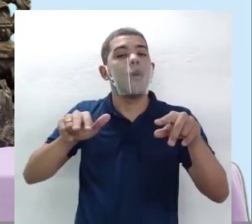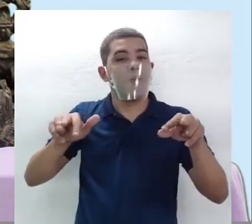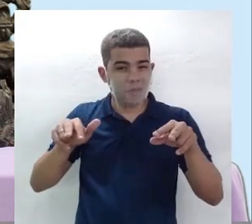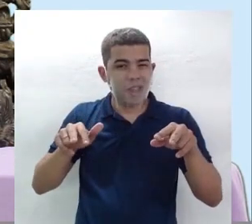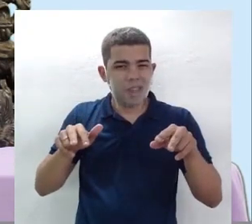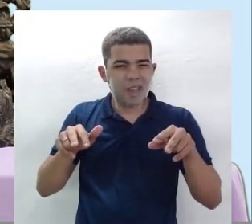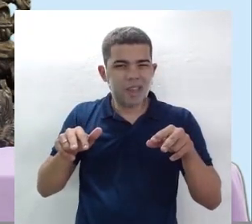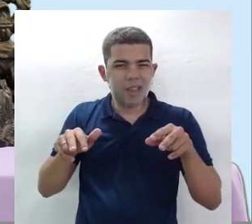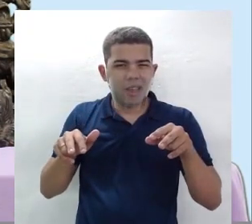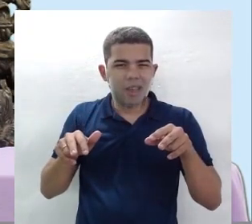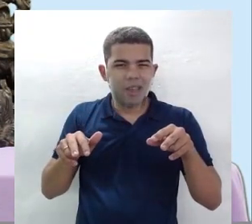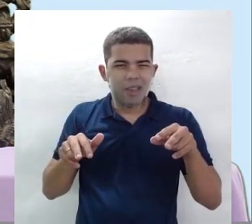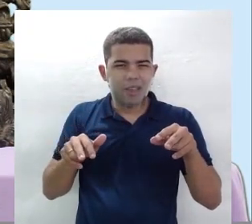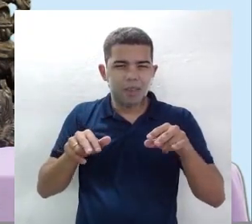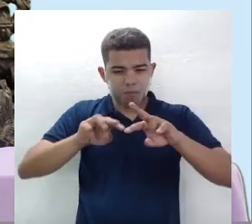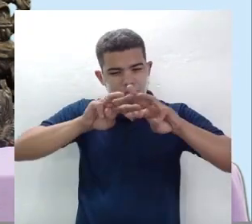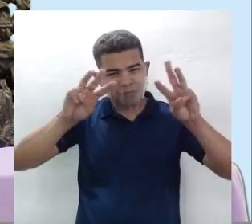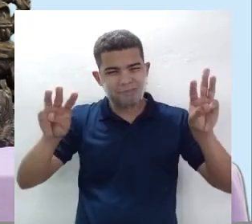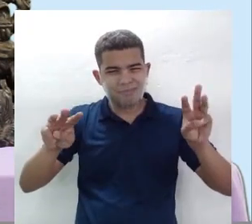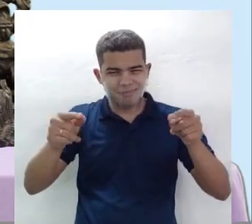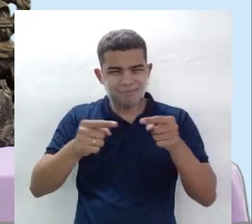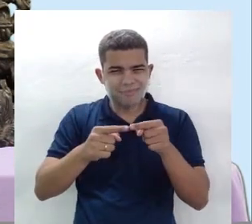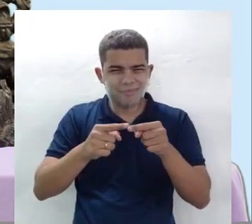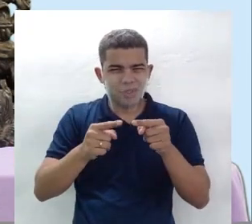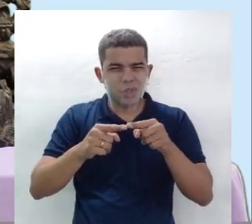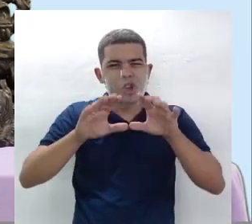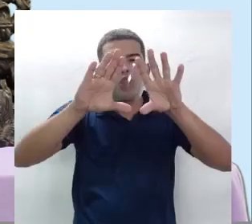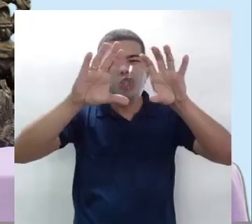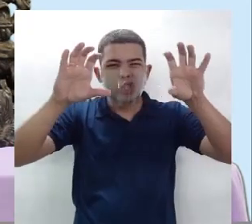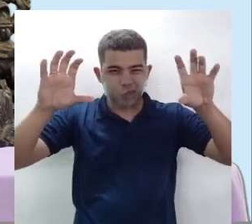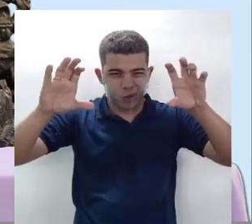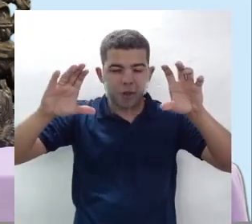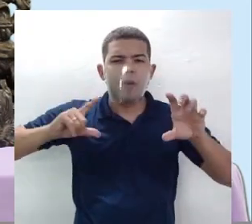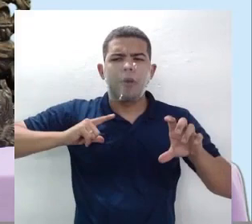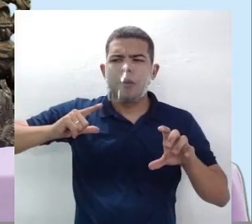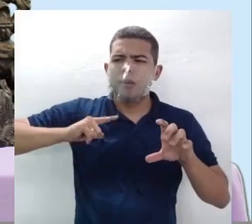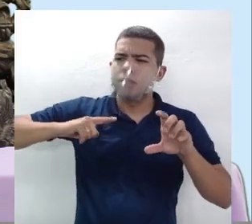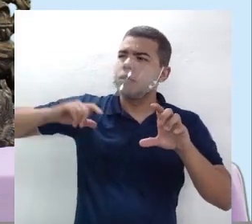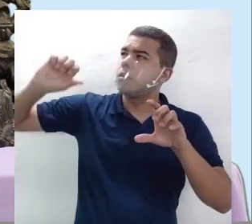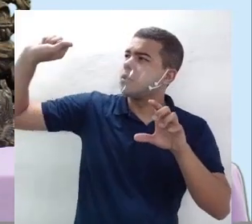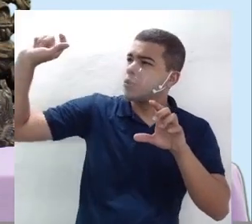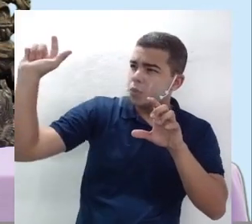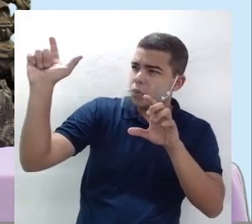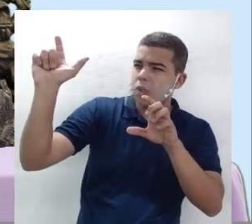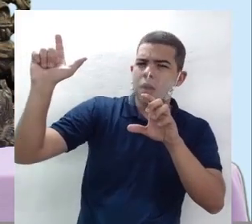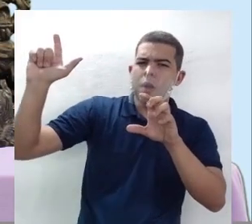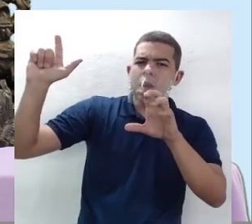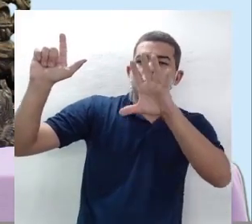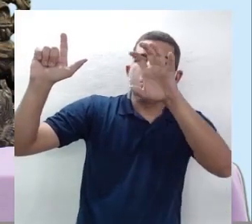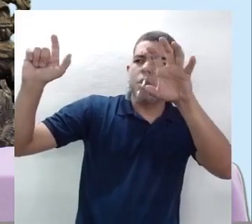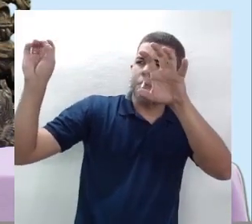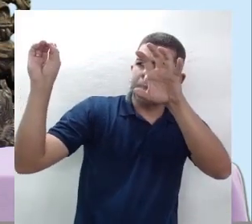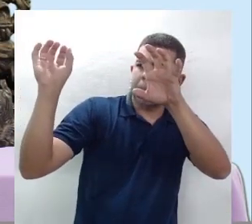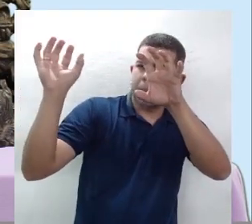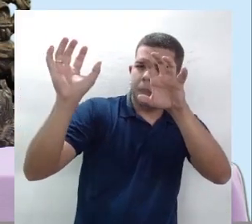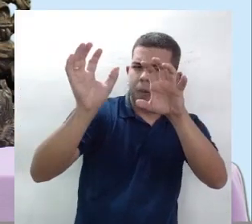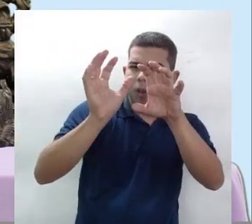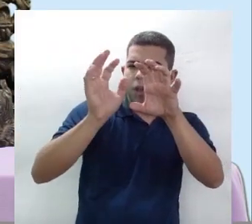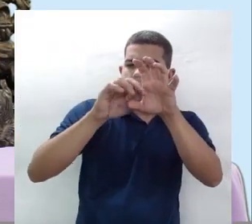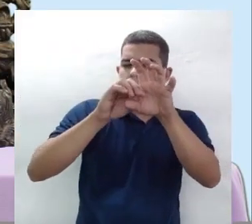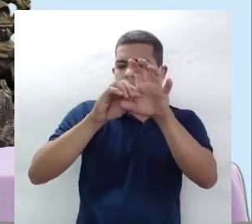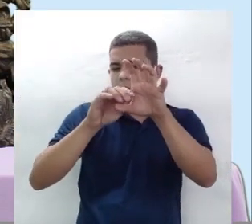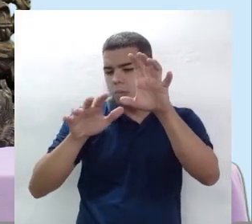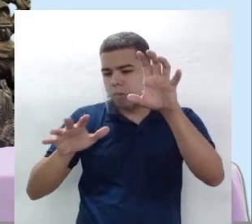uma nuvem que tem o sol, que está irradiando ali aquela determinada luz naquela nuvem, que forma-se o